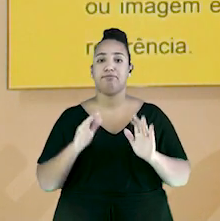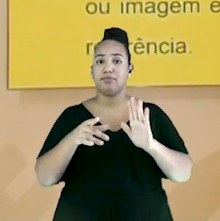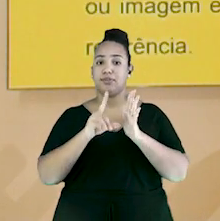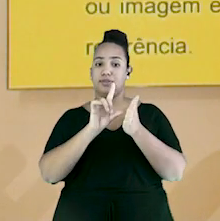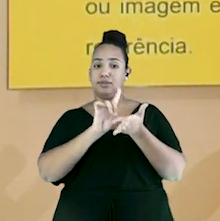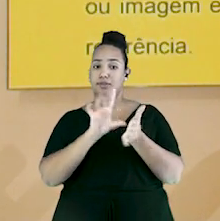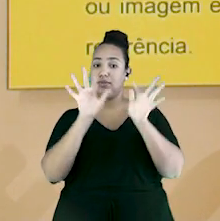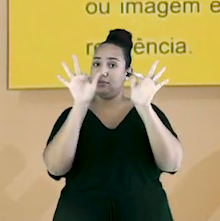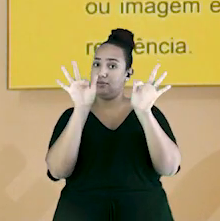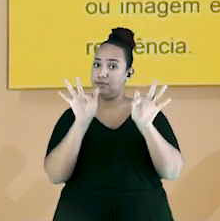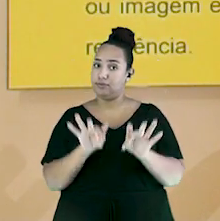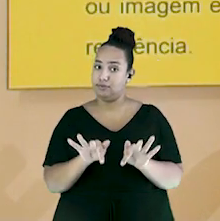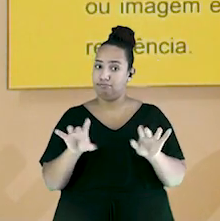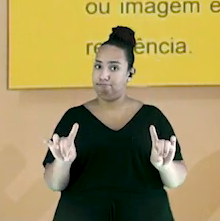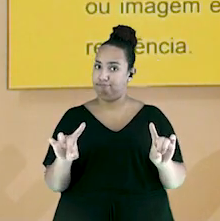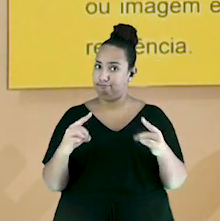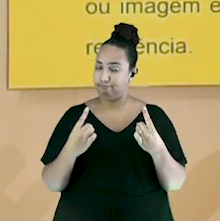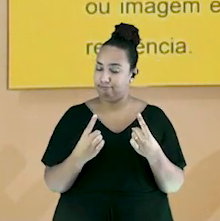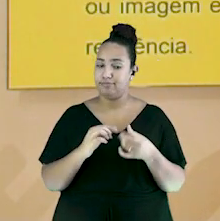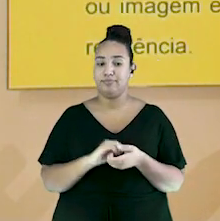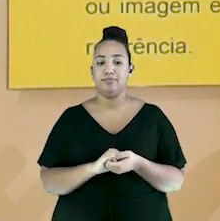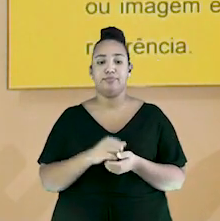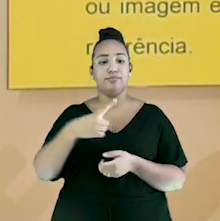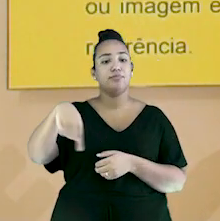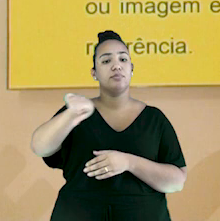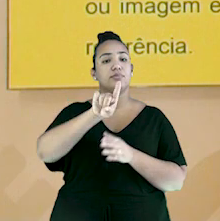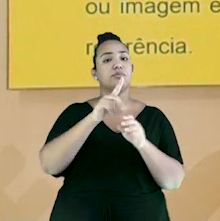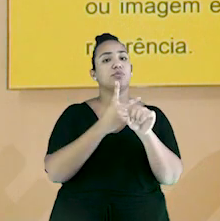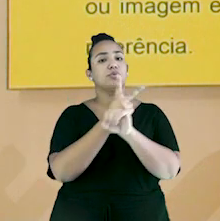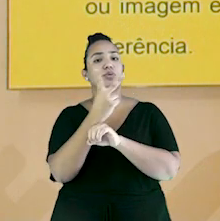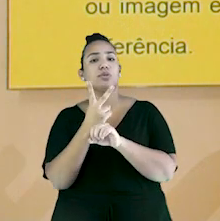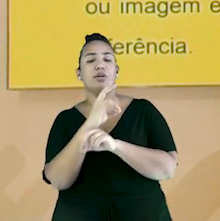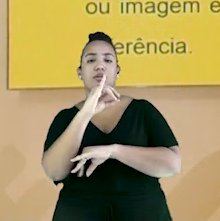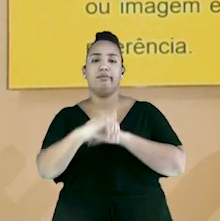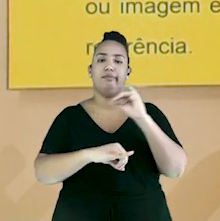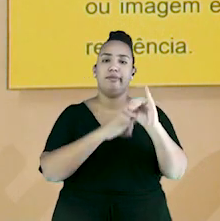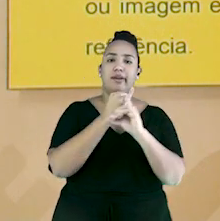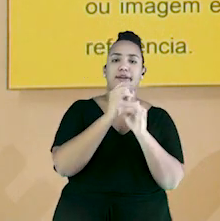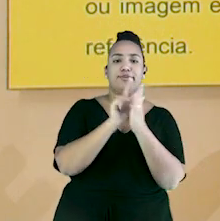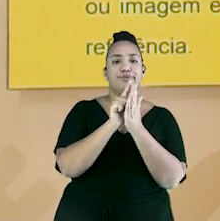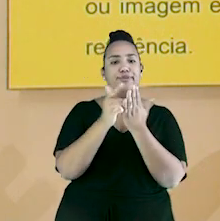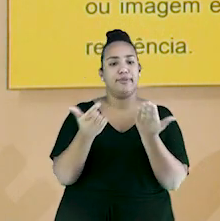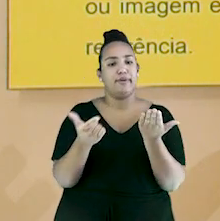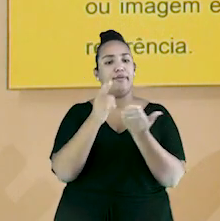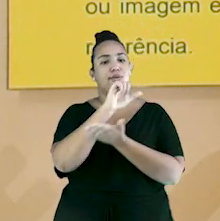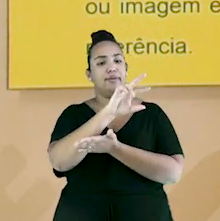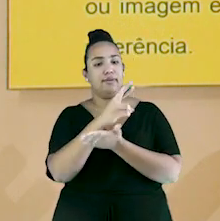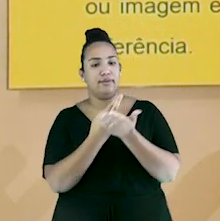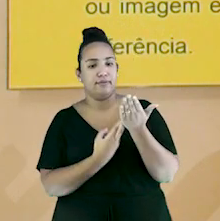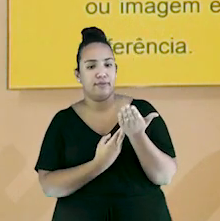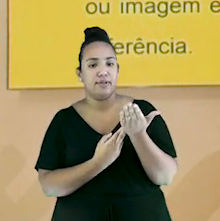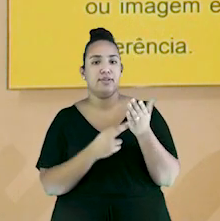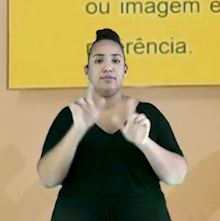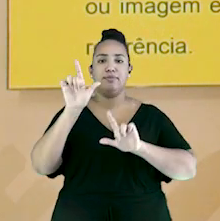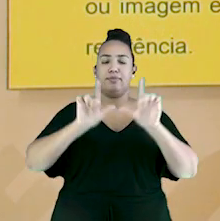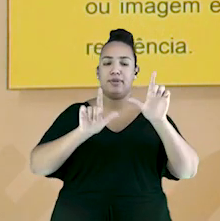Antes de nos despedirmos, que tal um desafio? Procure na internet, em jornais, revistas,